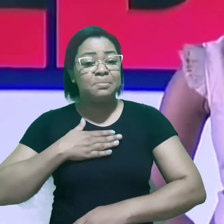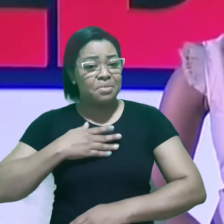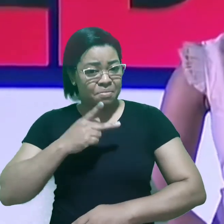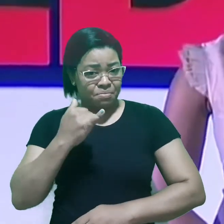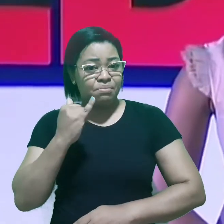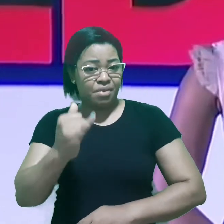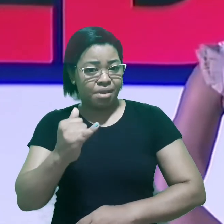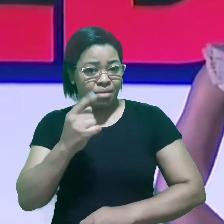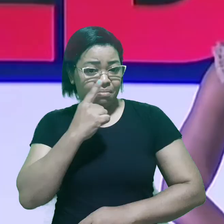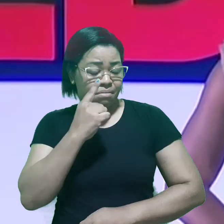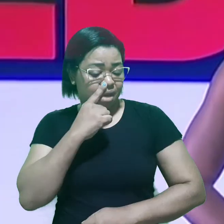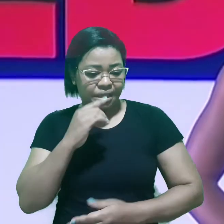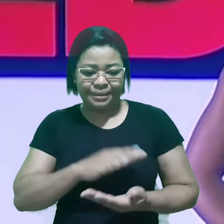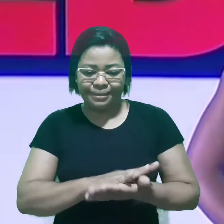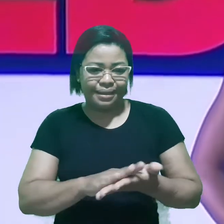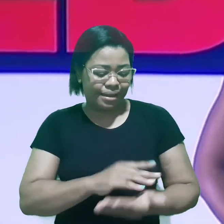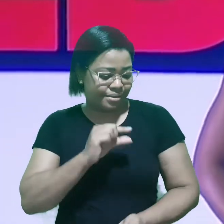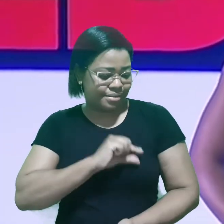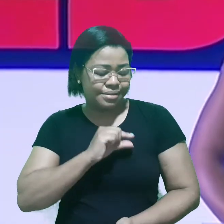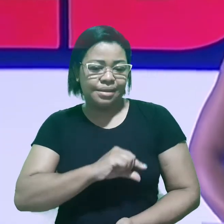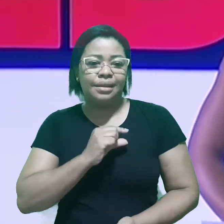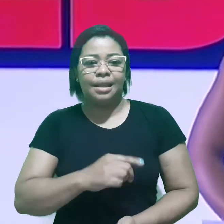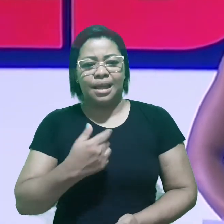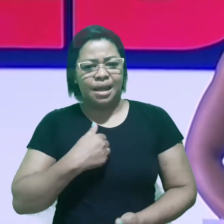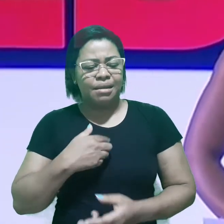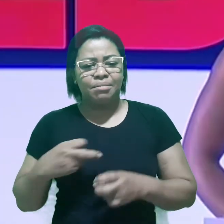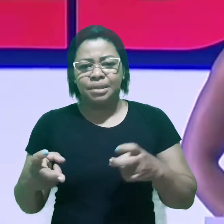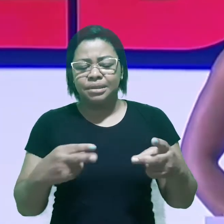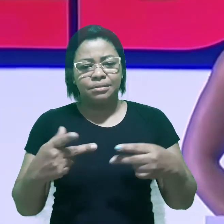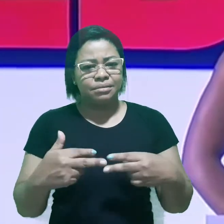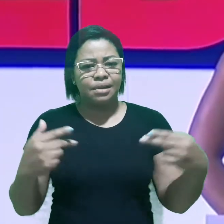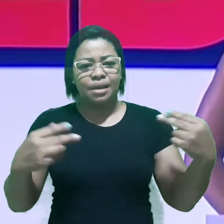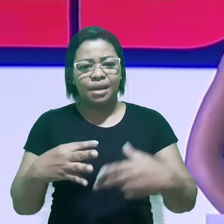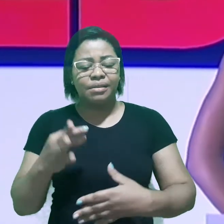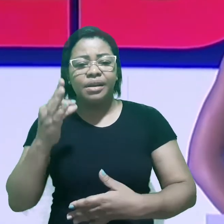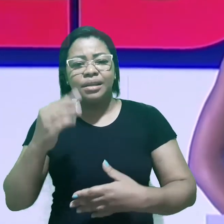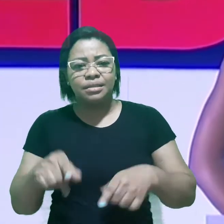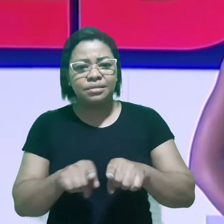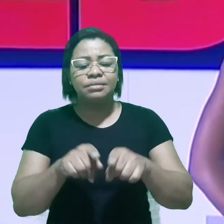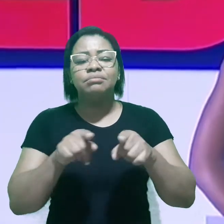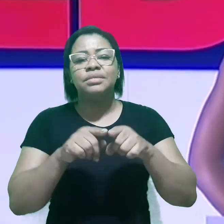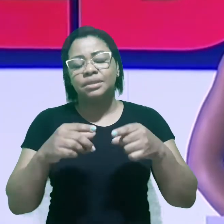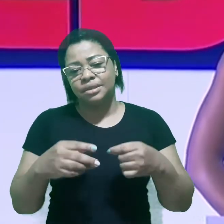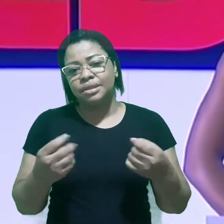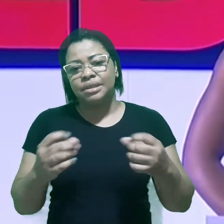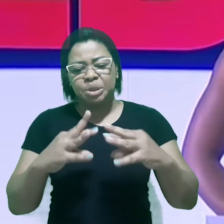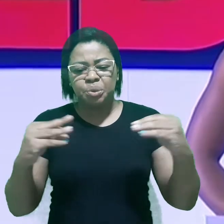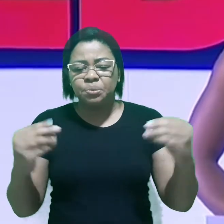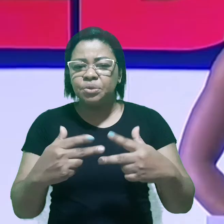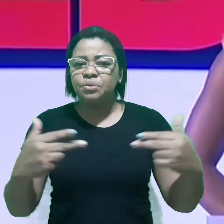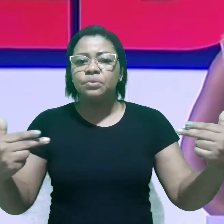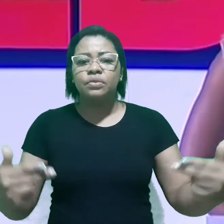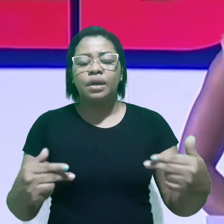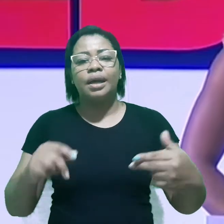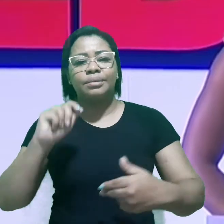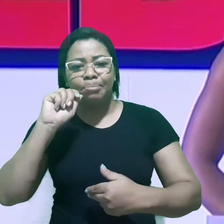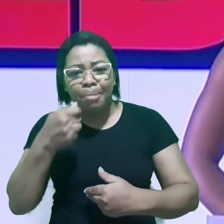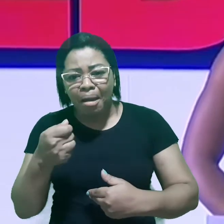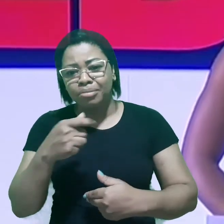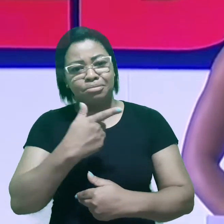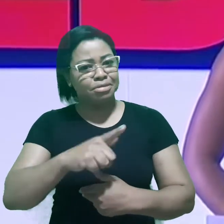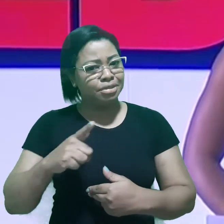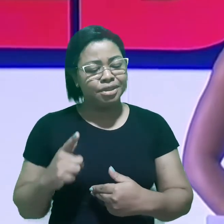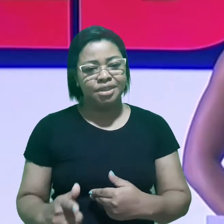café da manhã, depois a margarina desapareceu, depois o pão tornou-se muito caro, depois o leite ficou